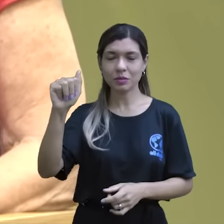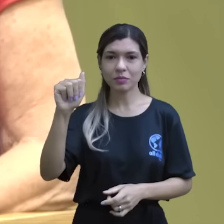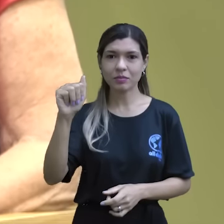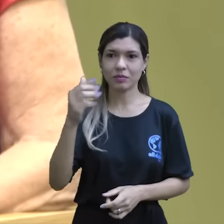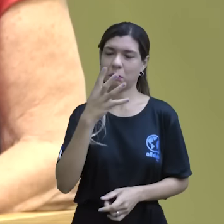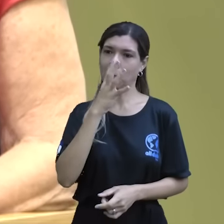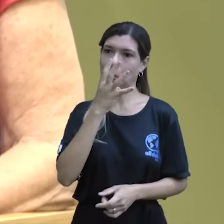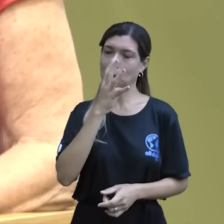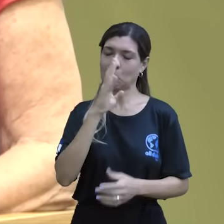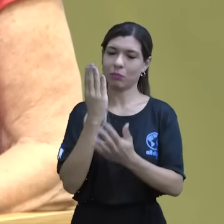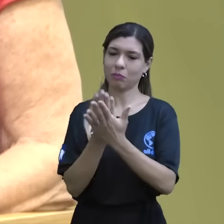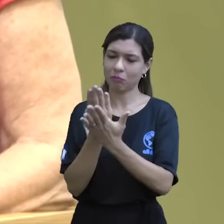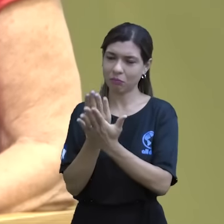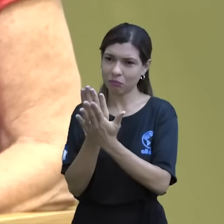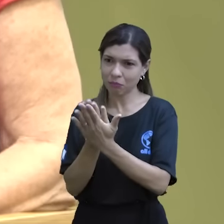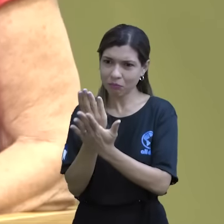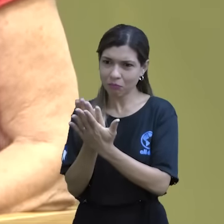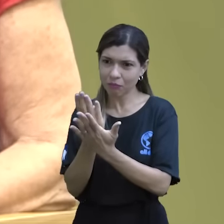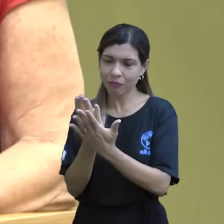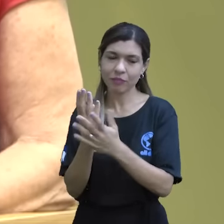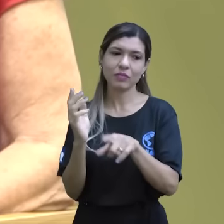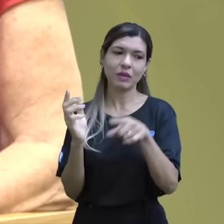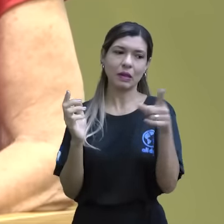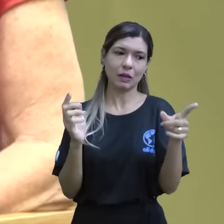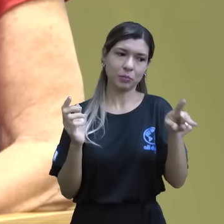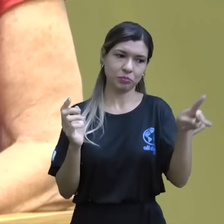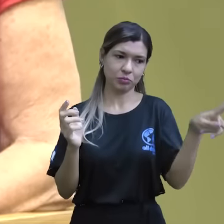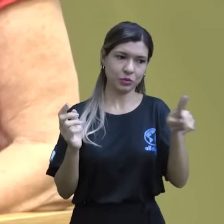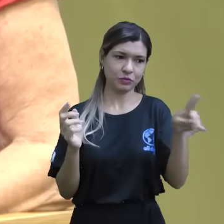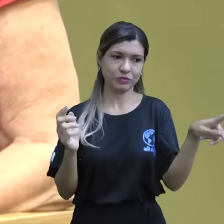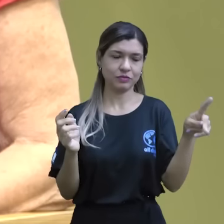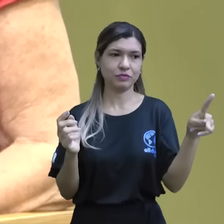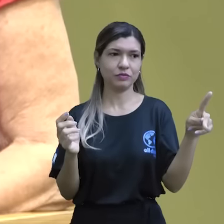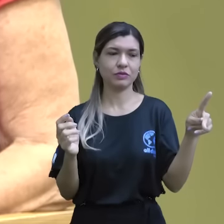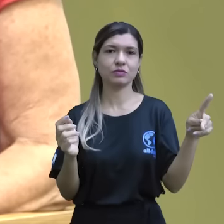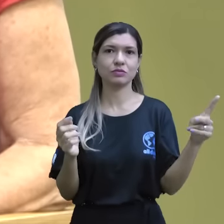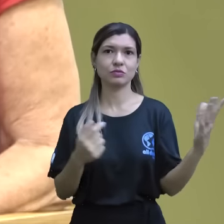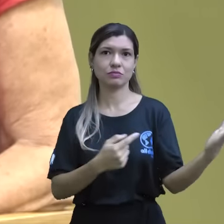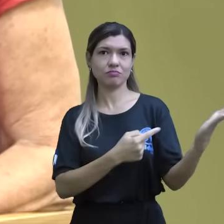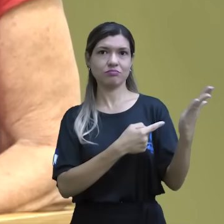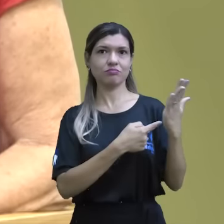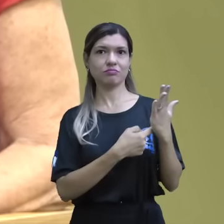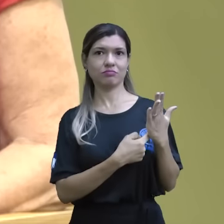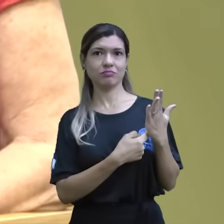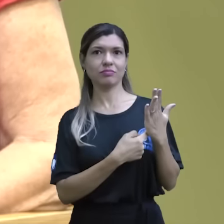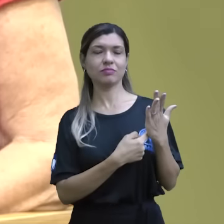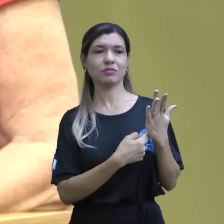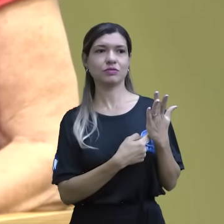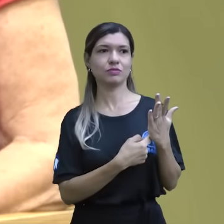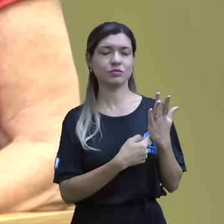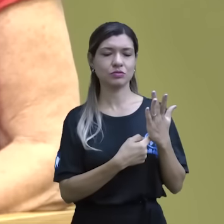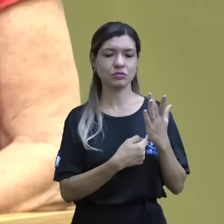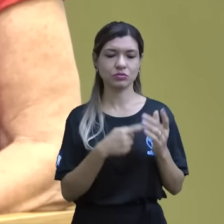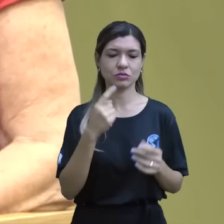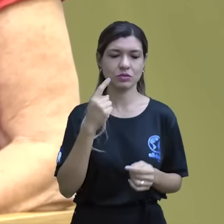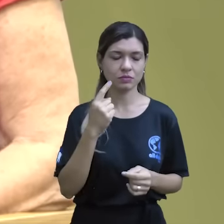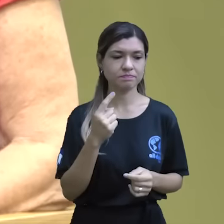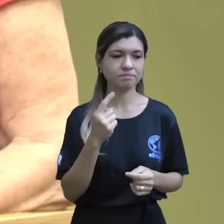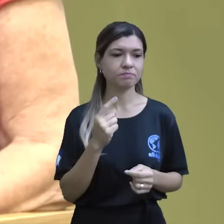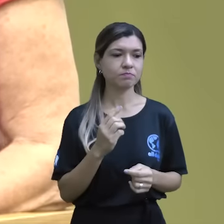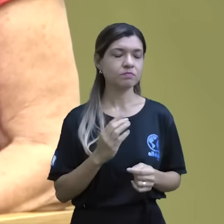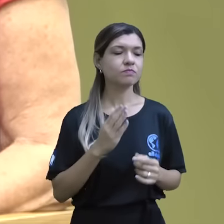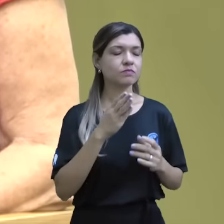pronta, eu vou para a Biblioteca Nacional e consigo ver o Diário do Hospício, o original